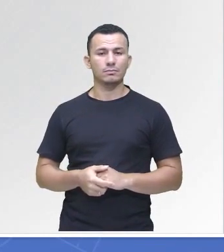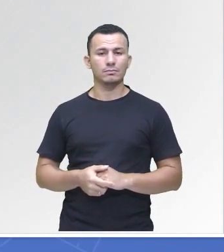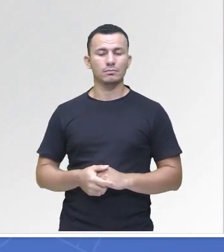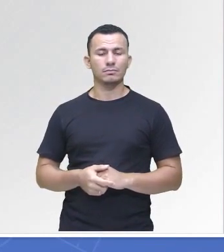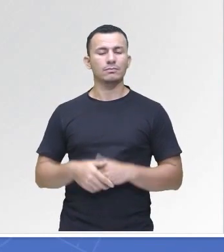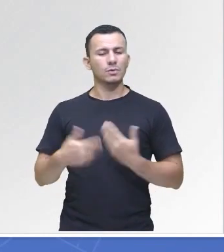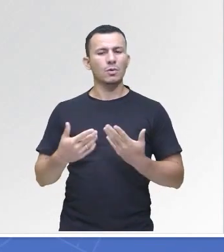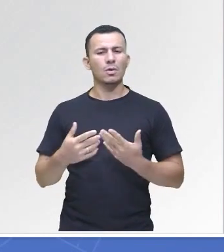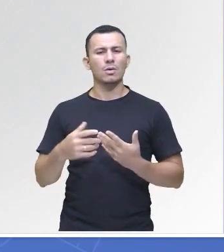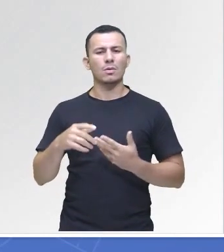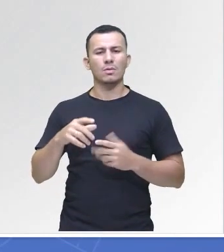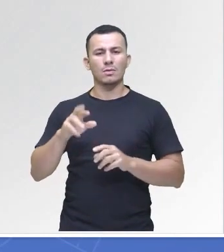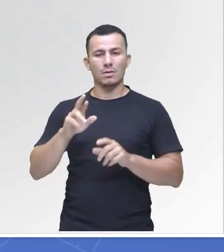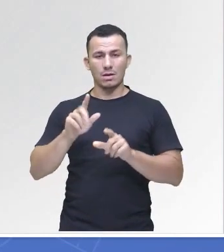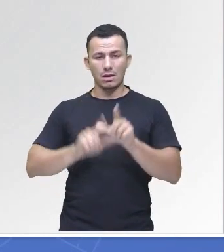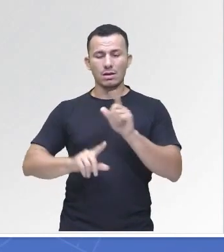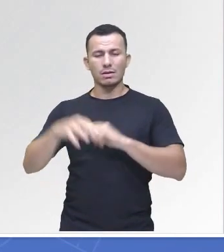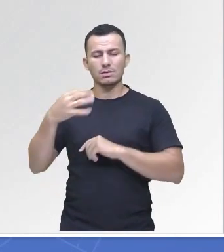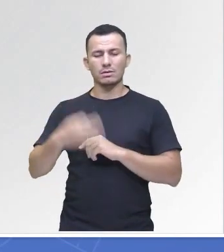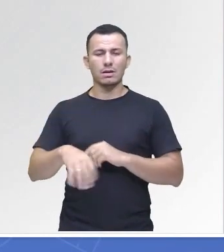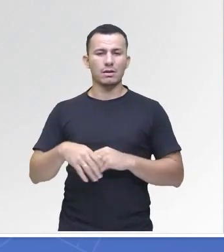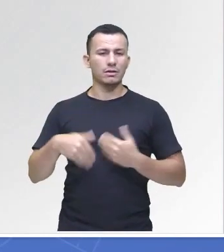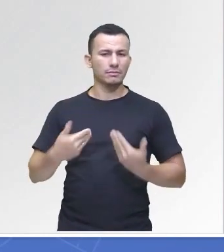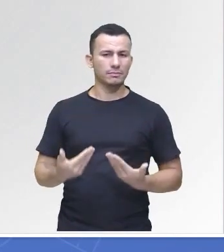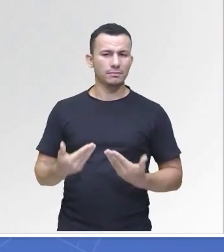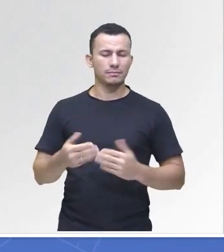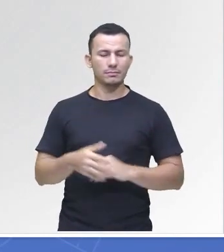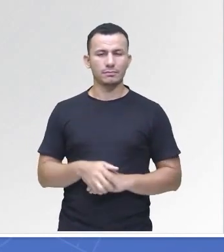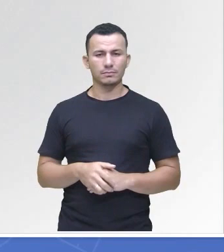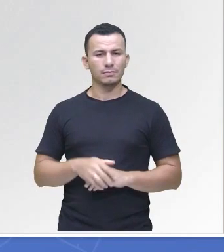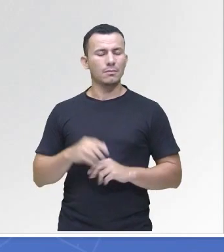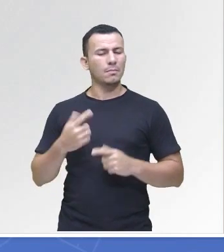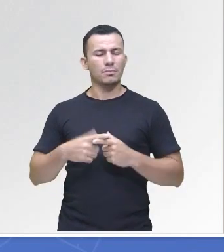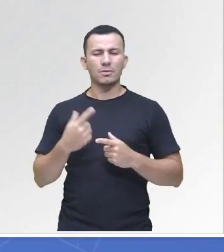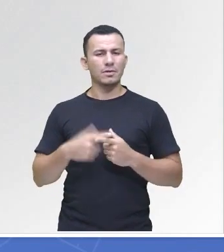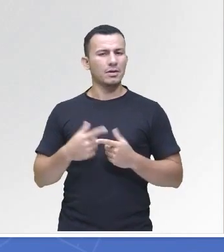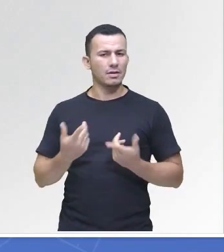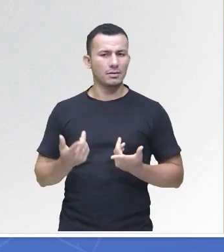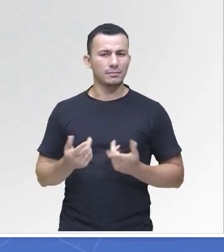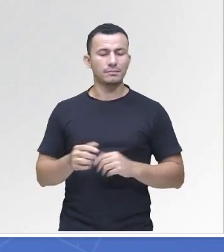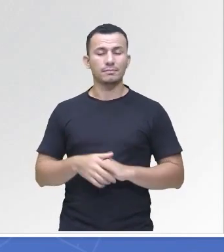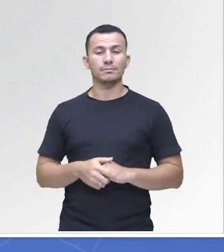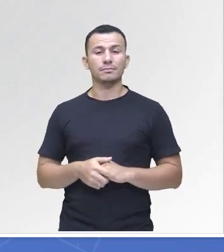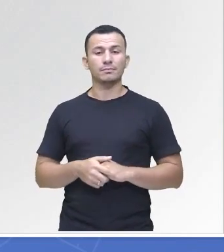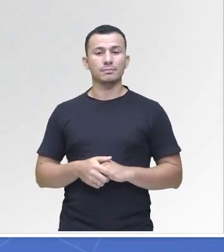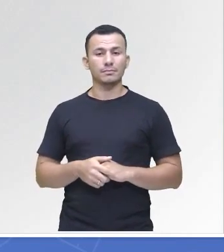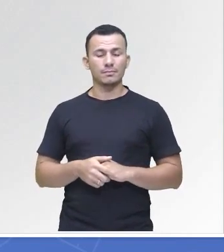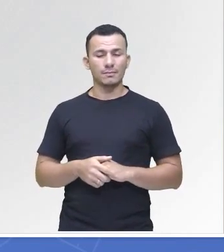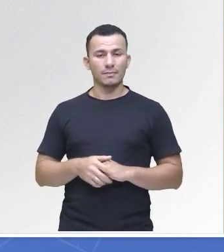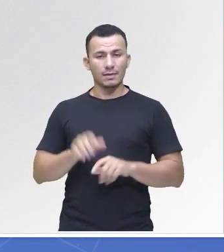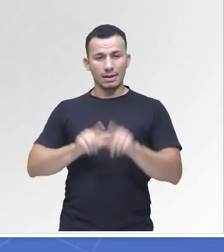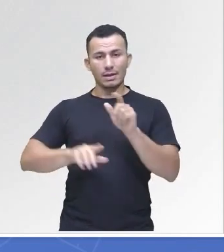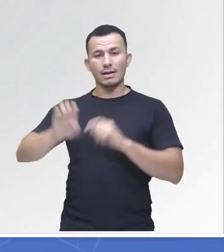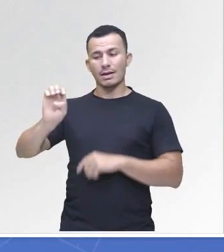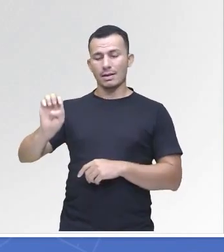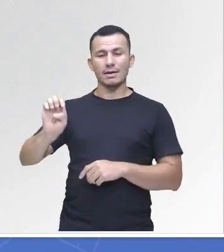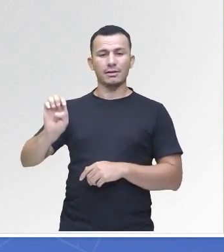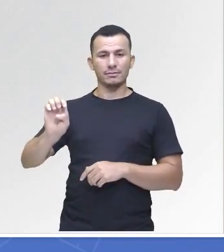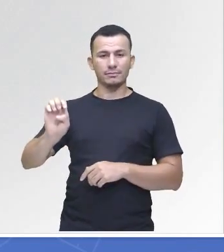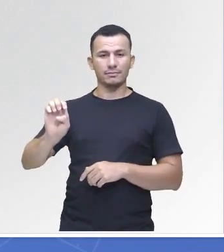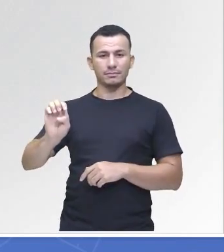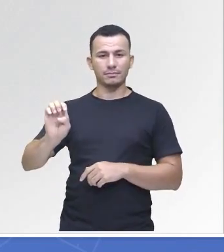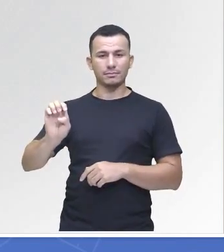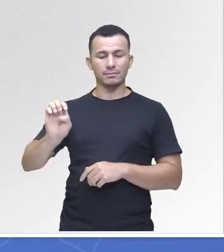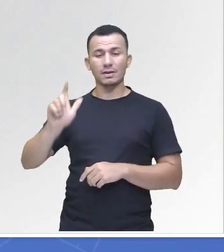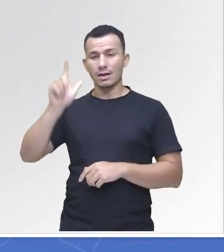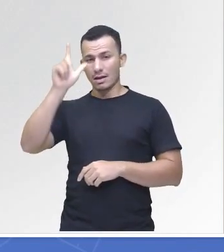nossa questão correta. Qual seria esse motivo? Resposta, letra E. A unificação da